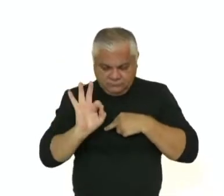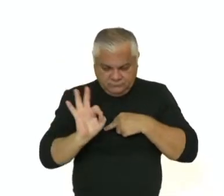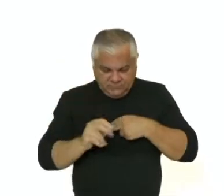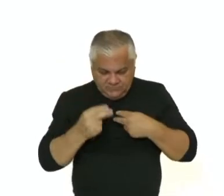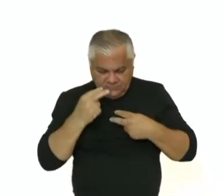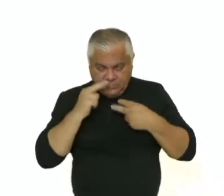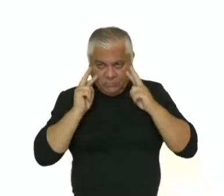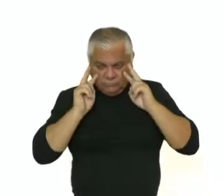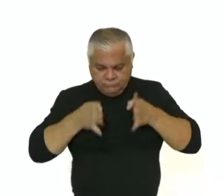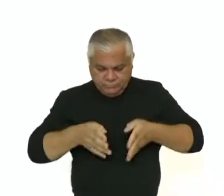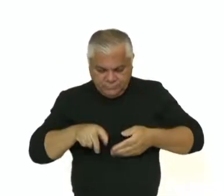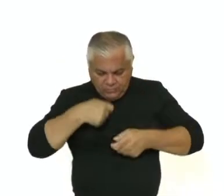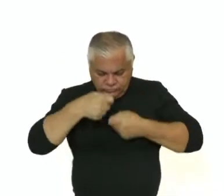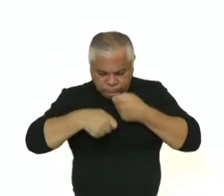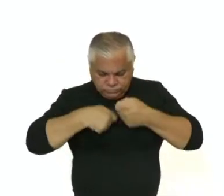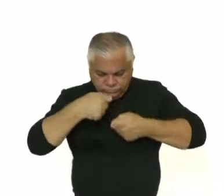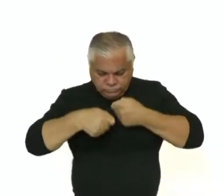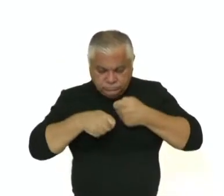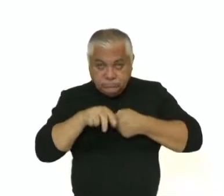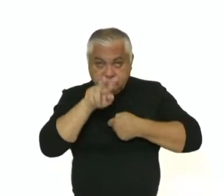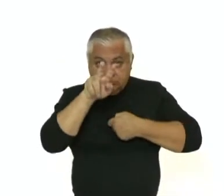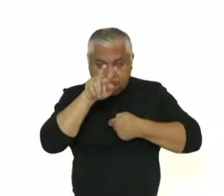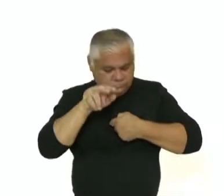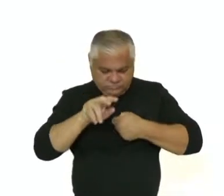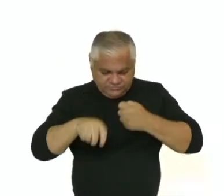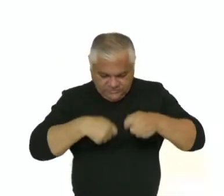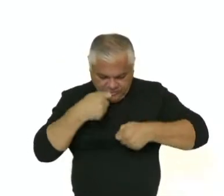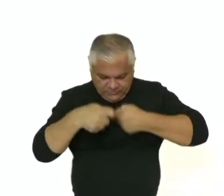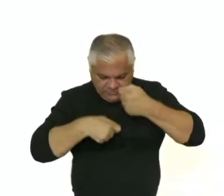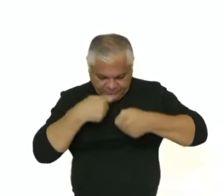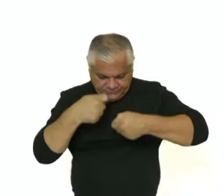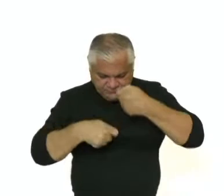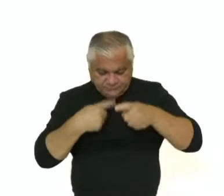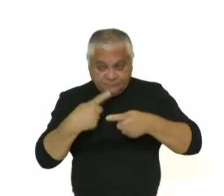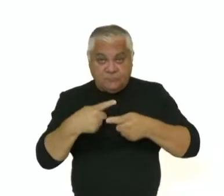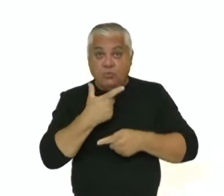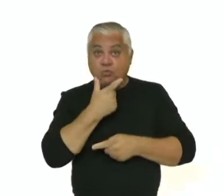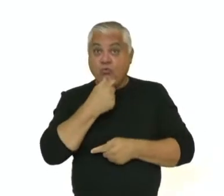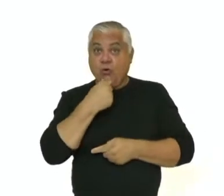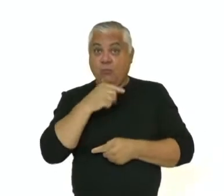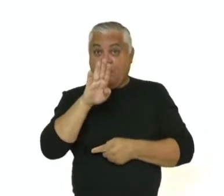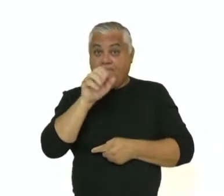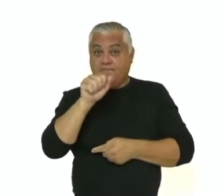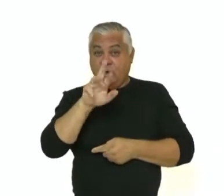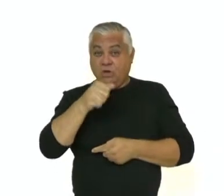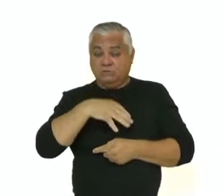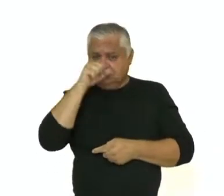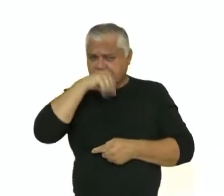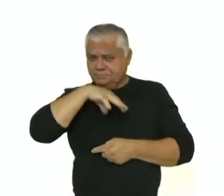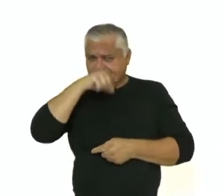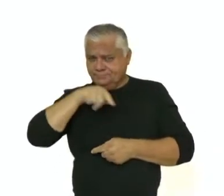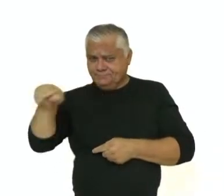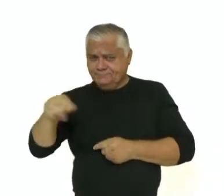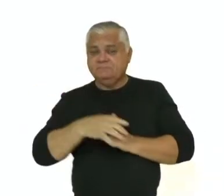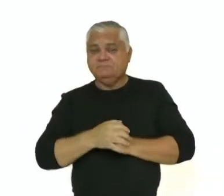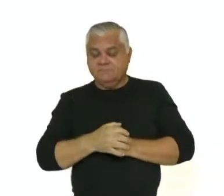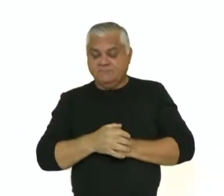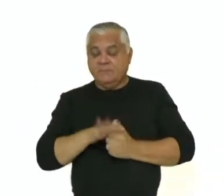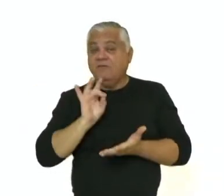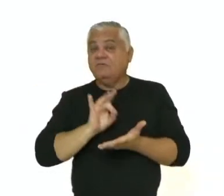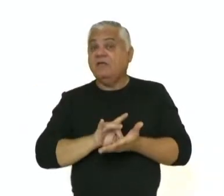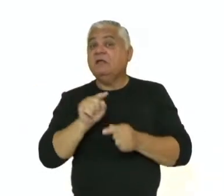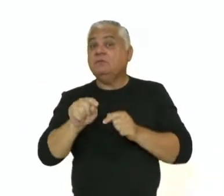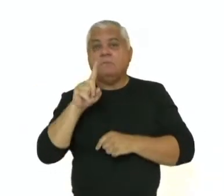para colocá-los onde estavam no momento em que o terrível Borges o descompôs. Verdade é que seria agora